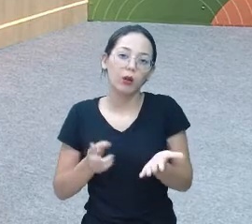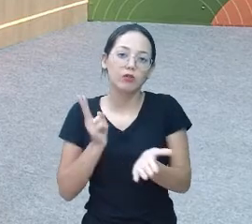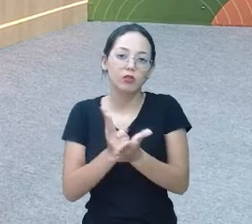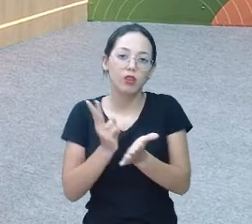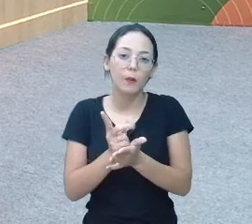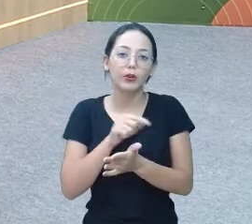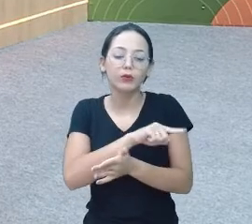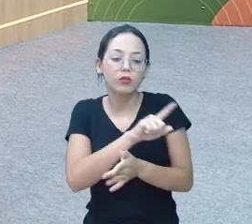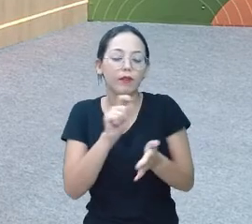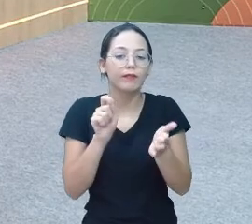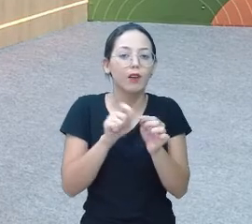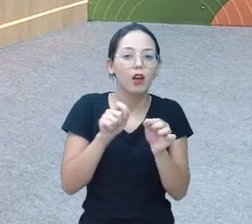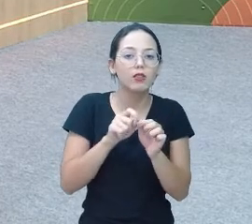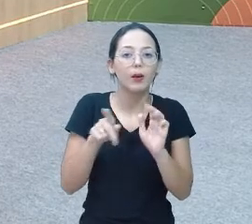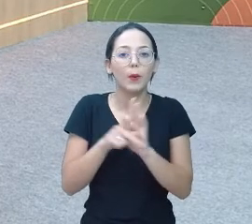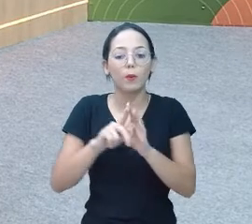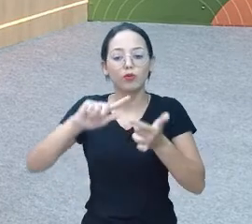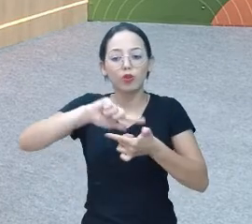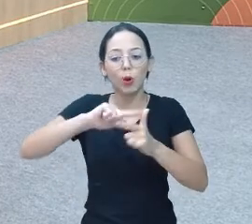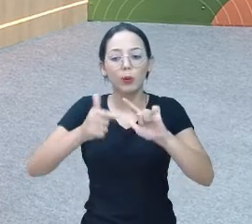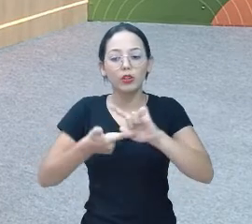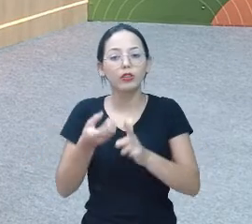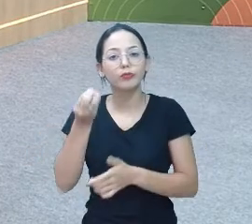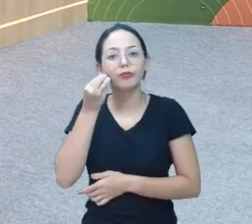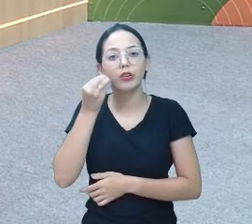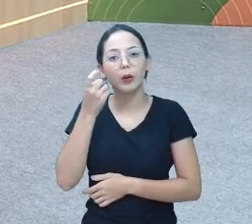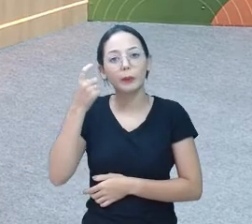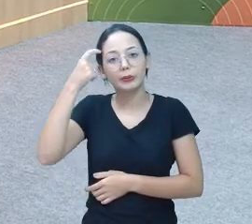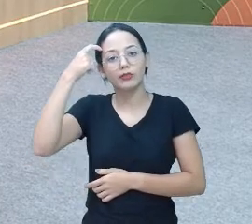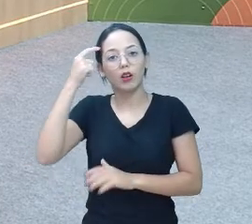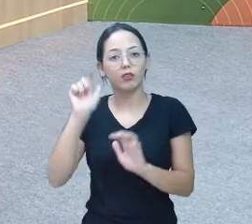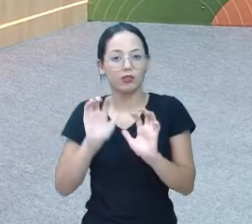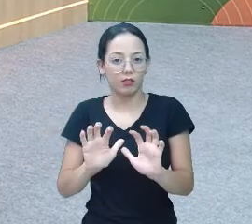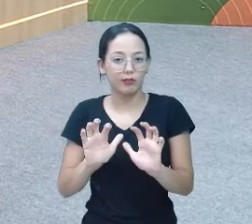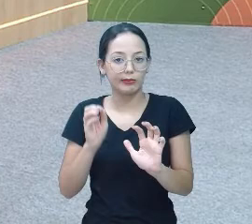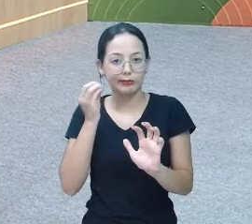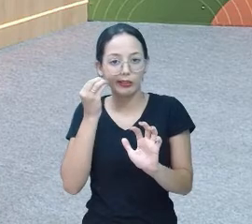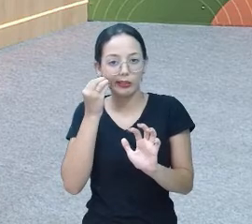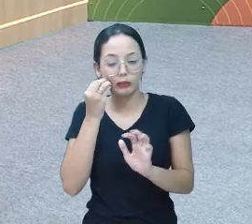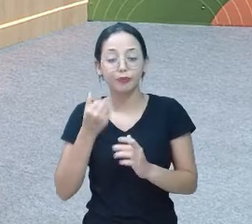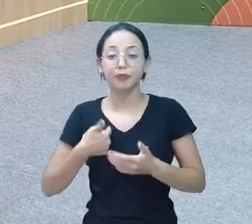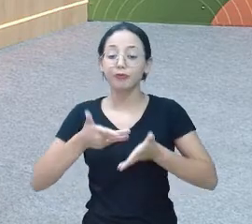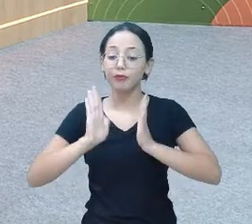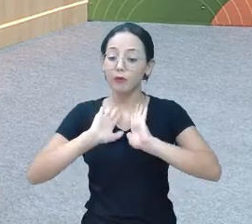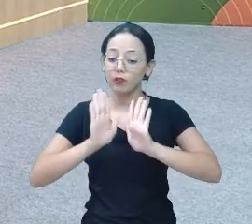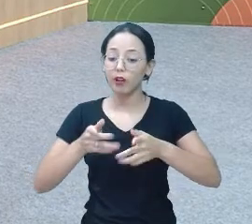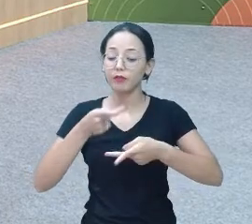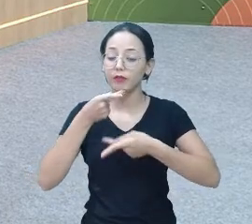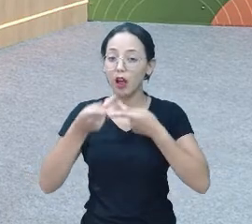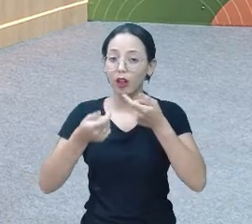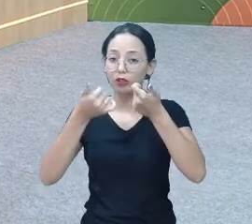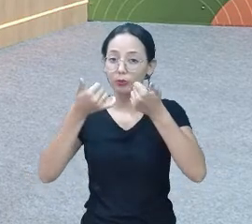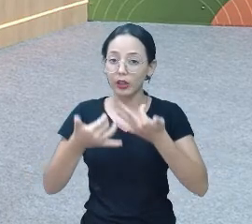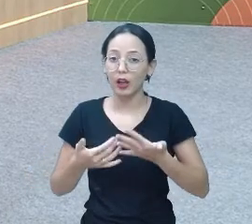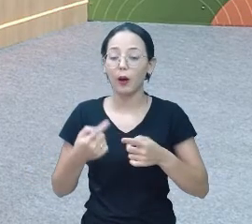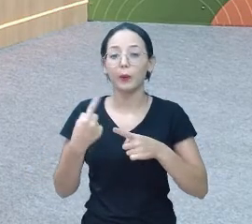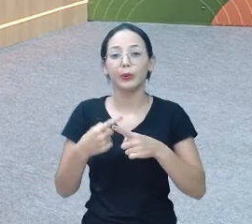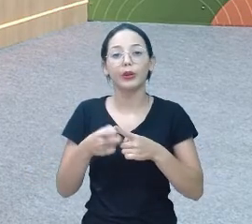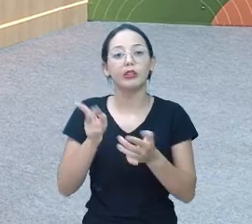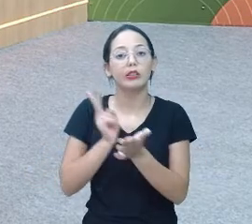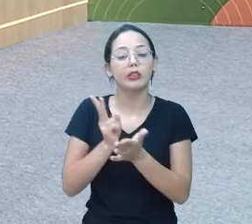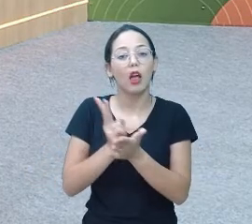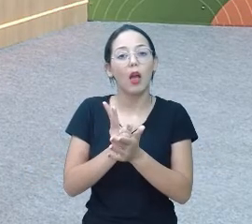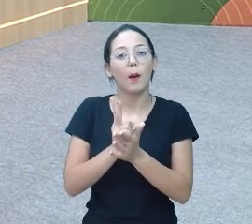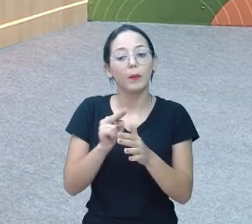for fazer algo de geometria, tenta pensar dessas duas formas, tá certo? Já vou antecipando que a gente sempre vai partir